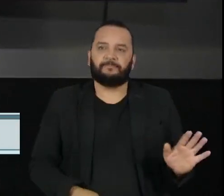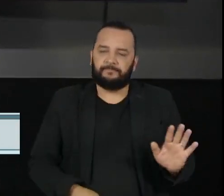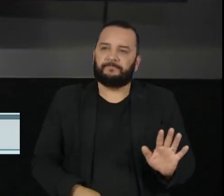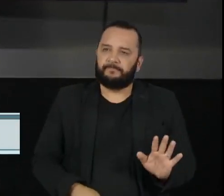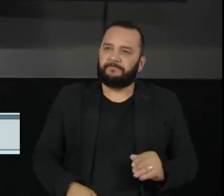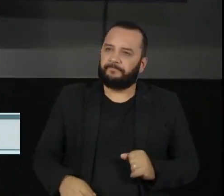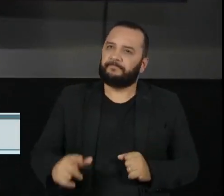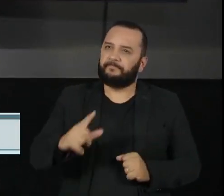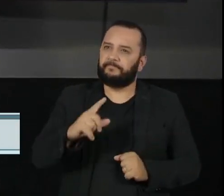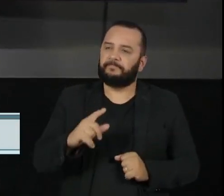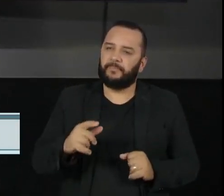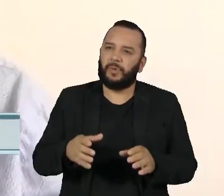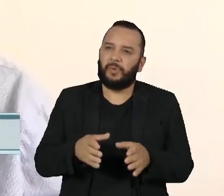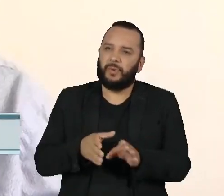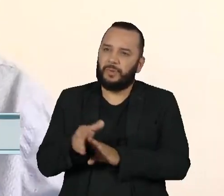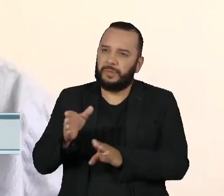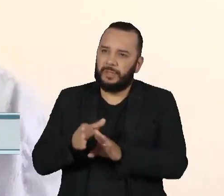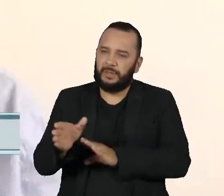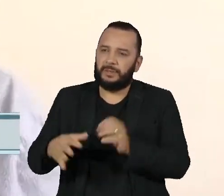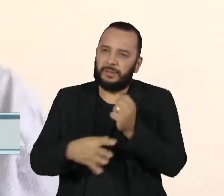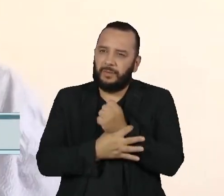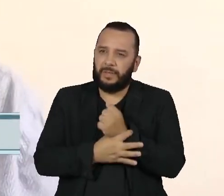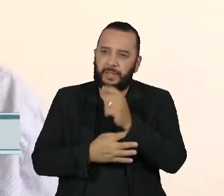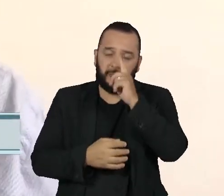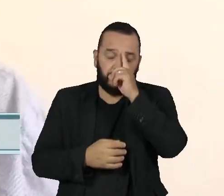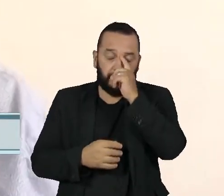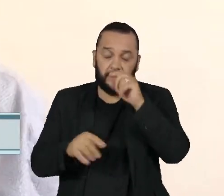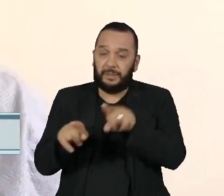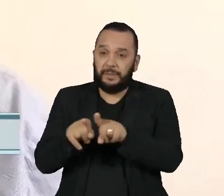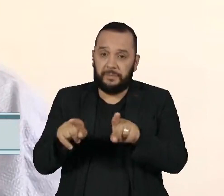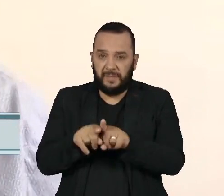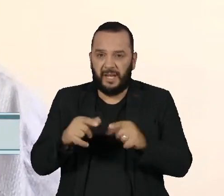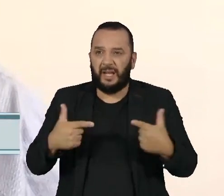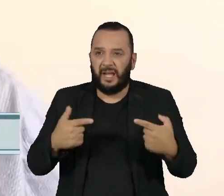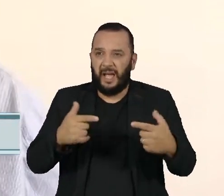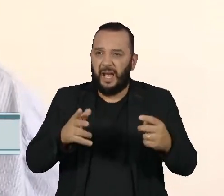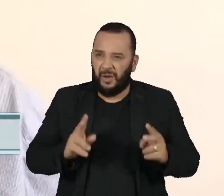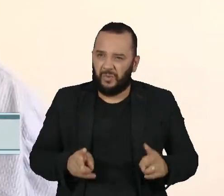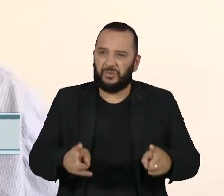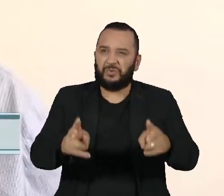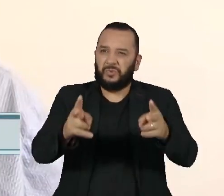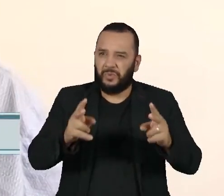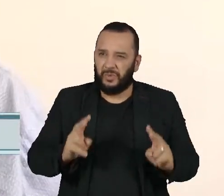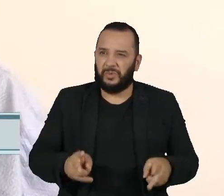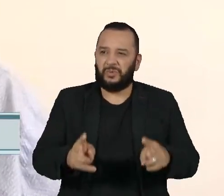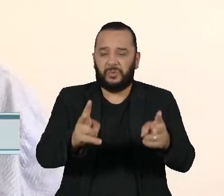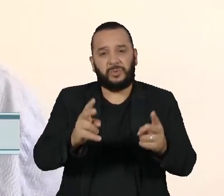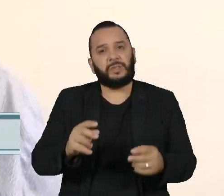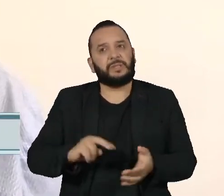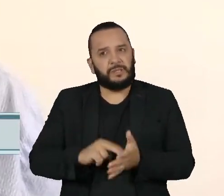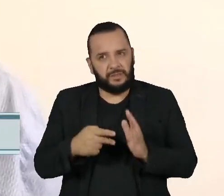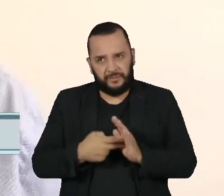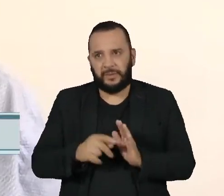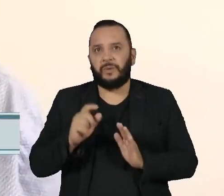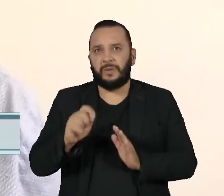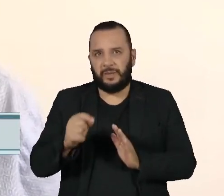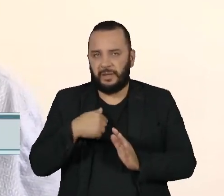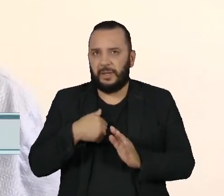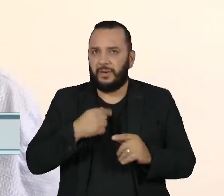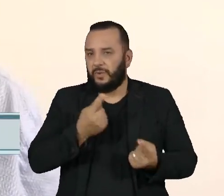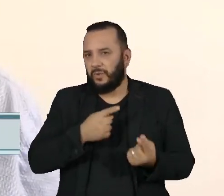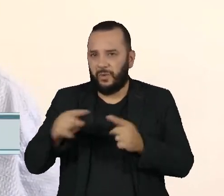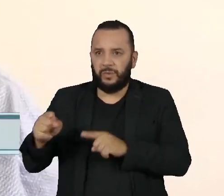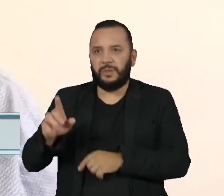Conselho de Segurança, a ausência desse cessar-fogo, ele é em si um grande atentado ao